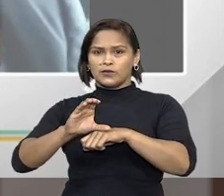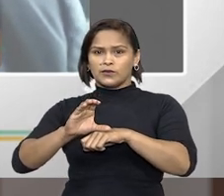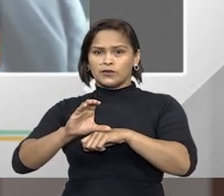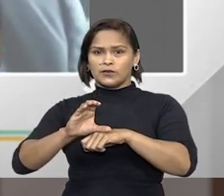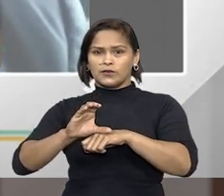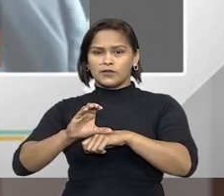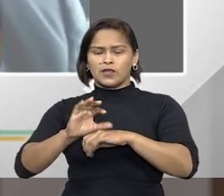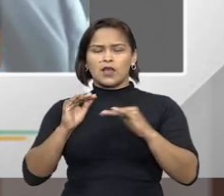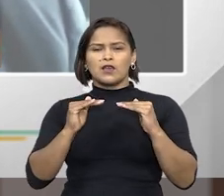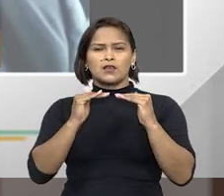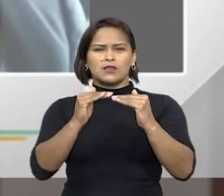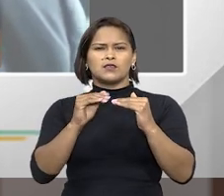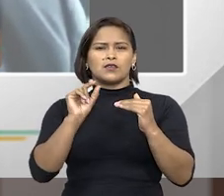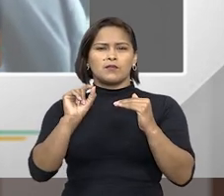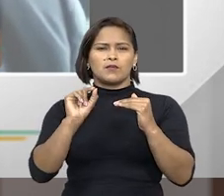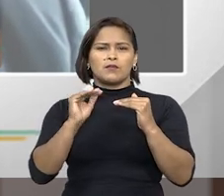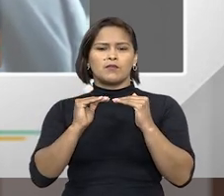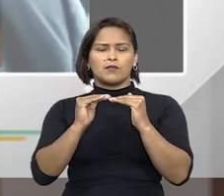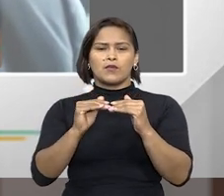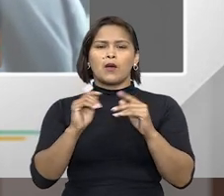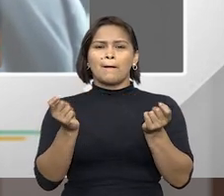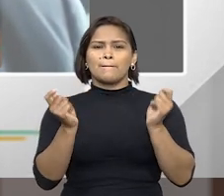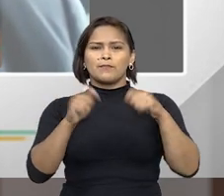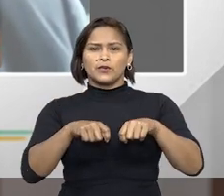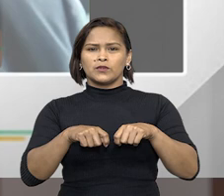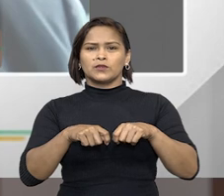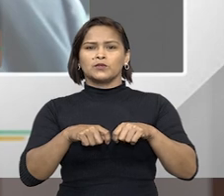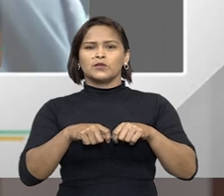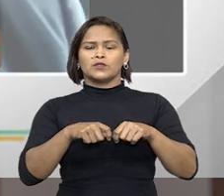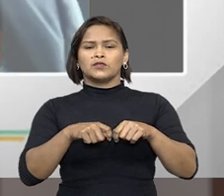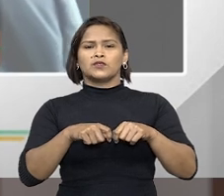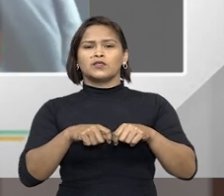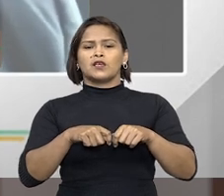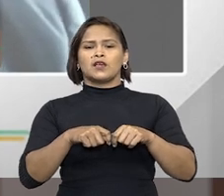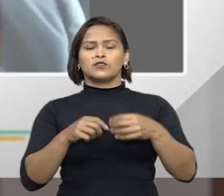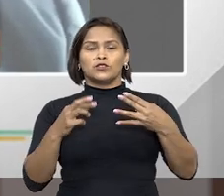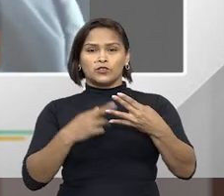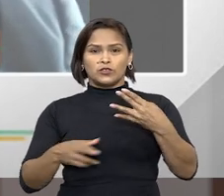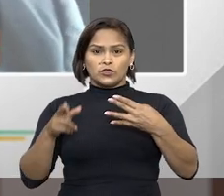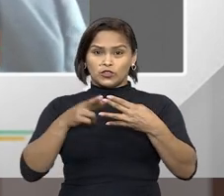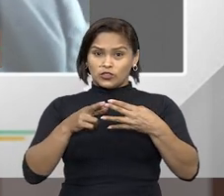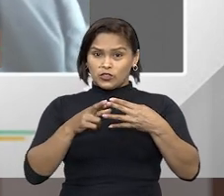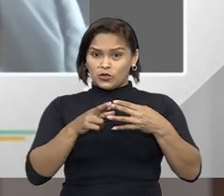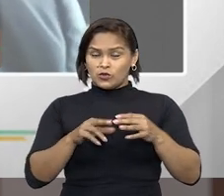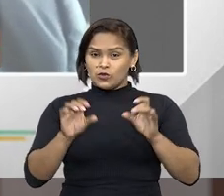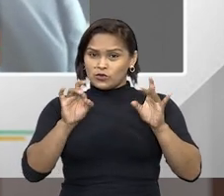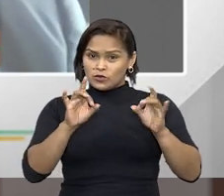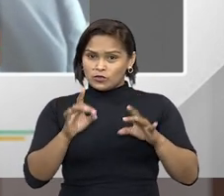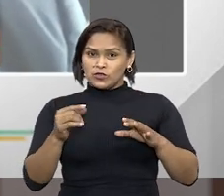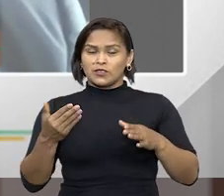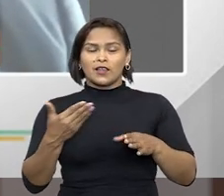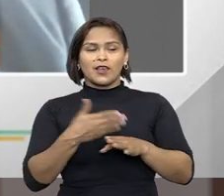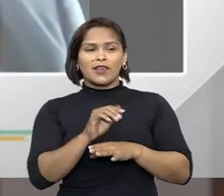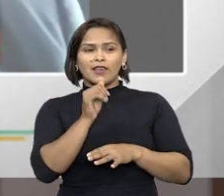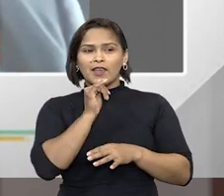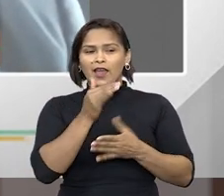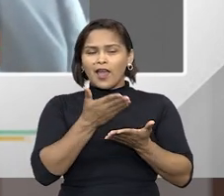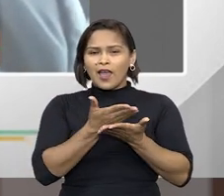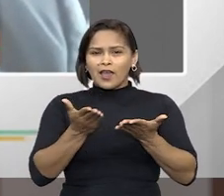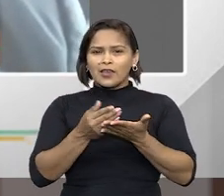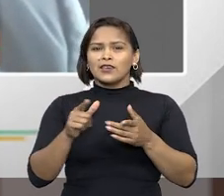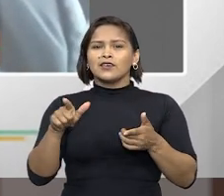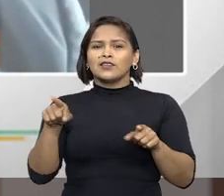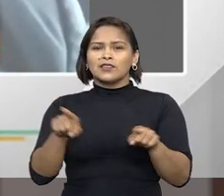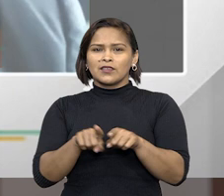estabeleceu a possibilidade de interposição de recursos ordinários. E aí houve também